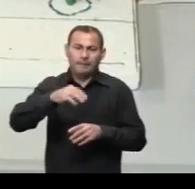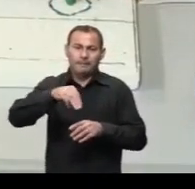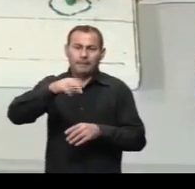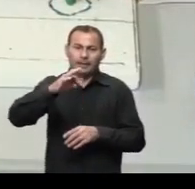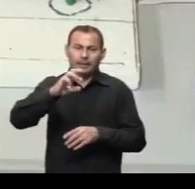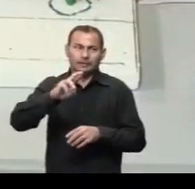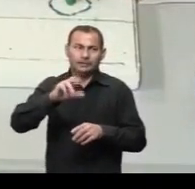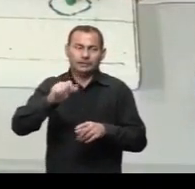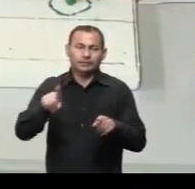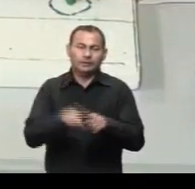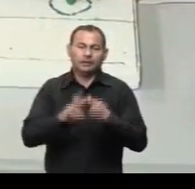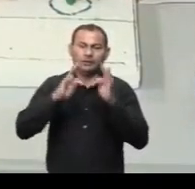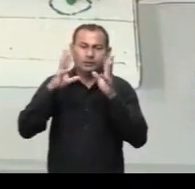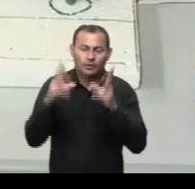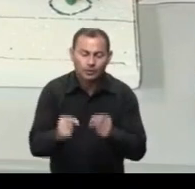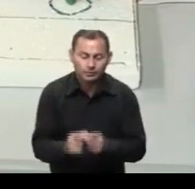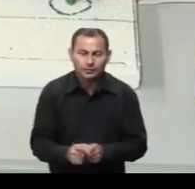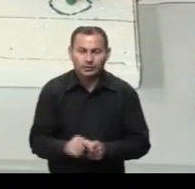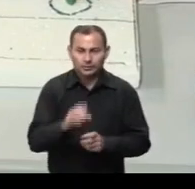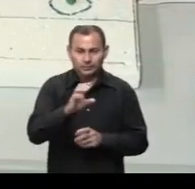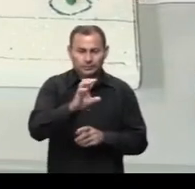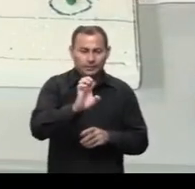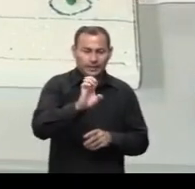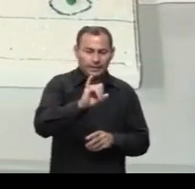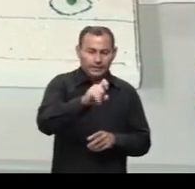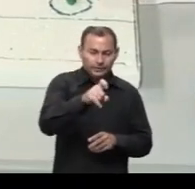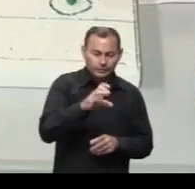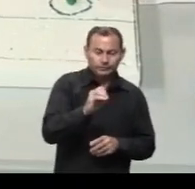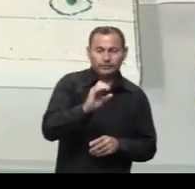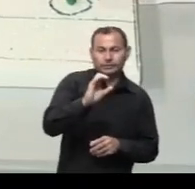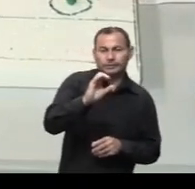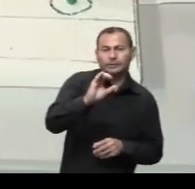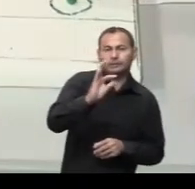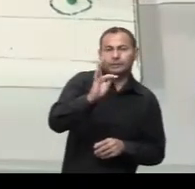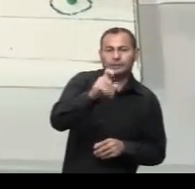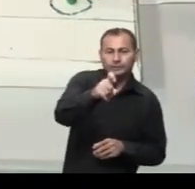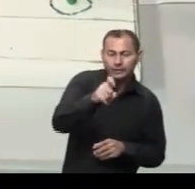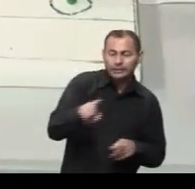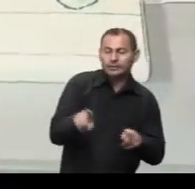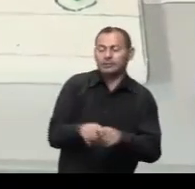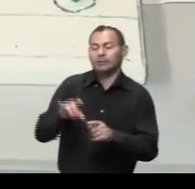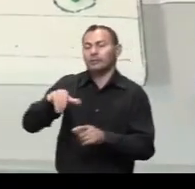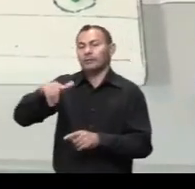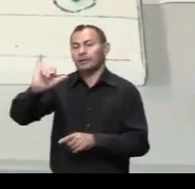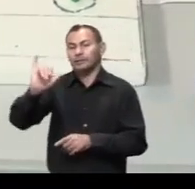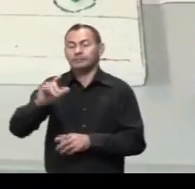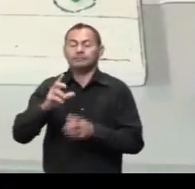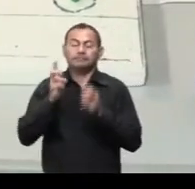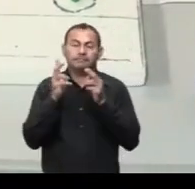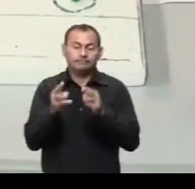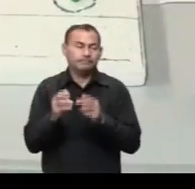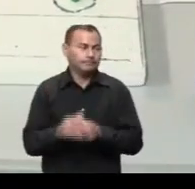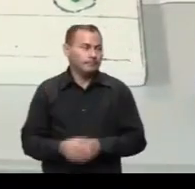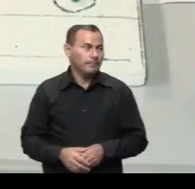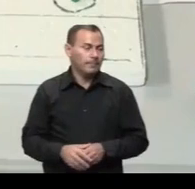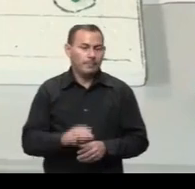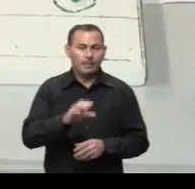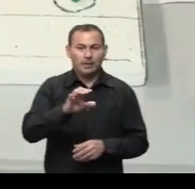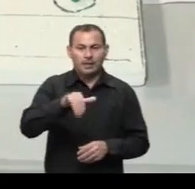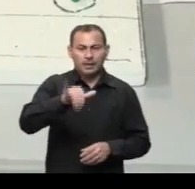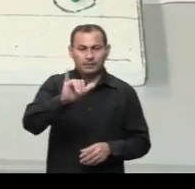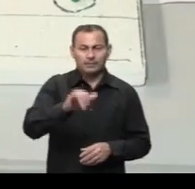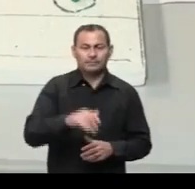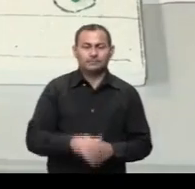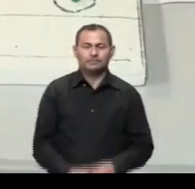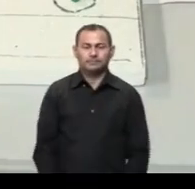quê? Porque tanto no eixo X, quanto no meu eixo Y, tá? Quanto no meu eixo